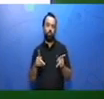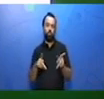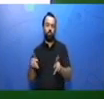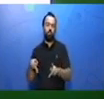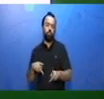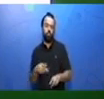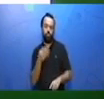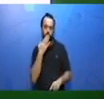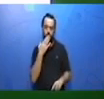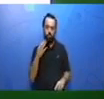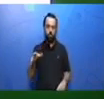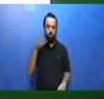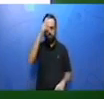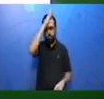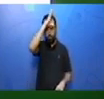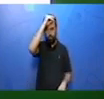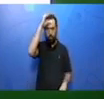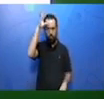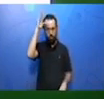que, embora sejam direito de todos, nem